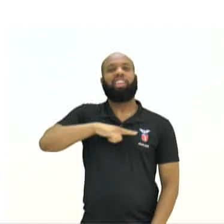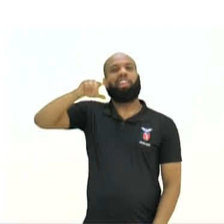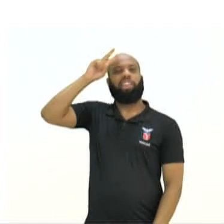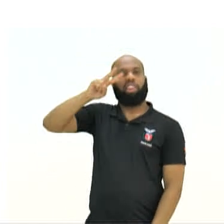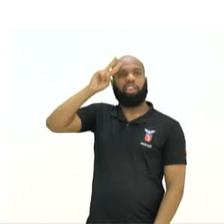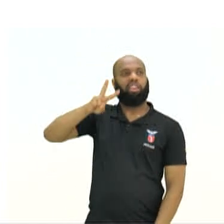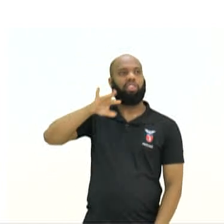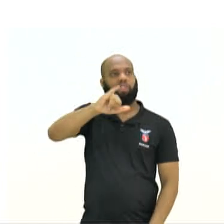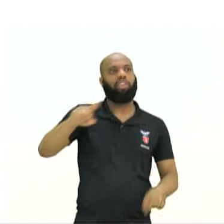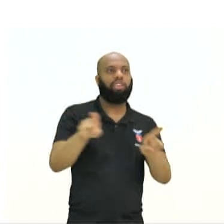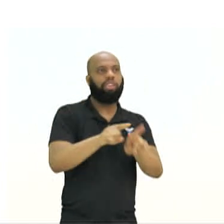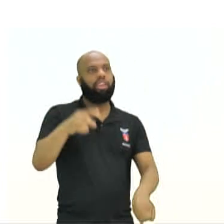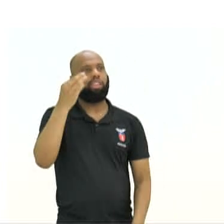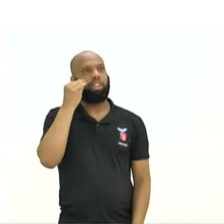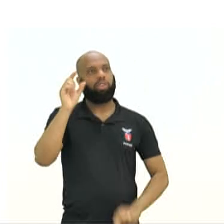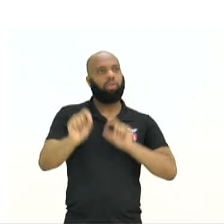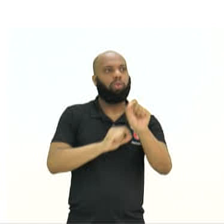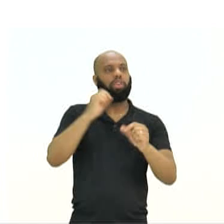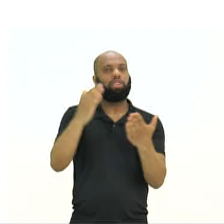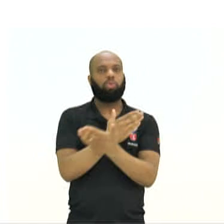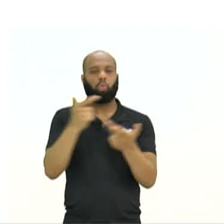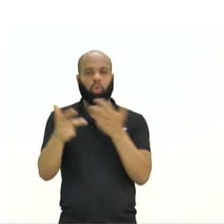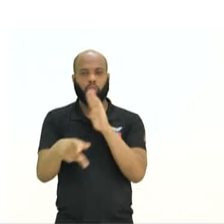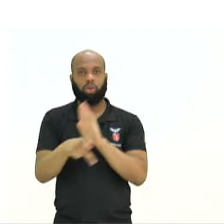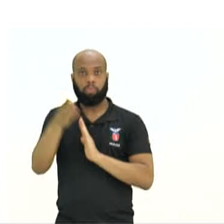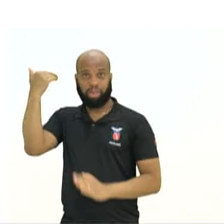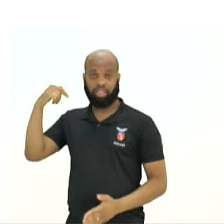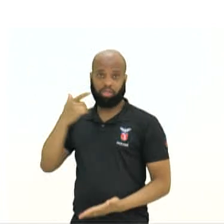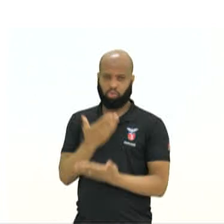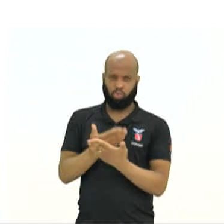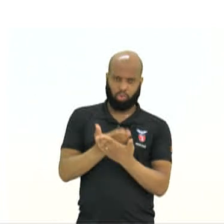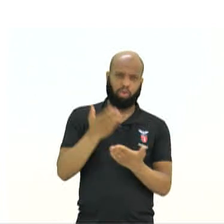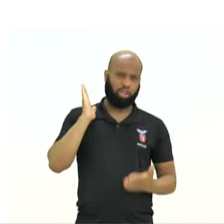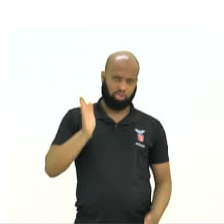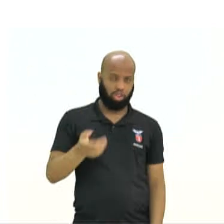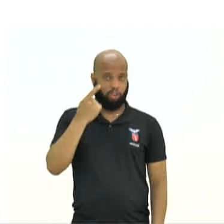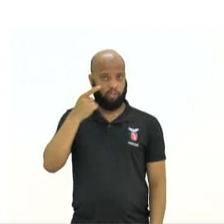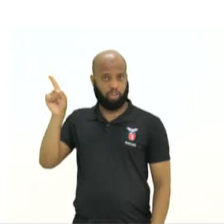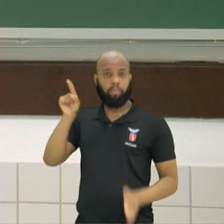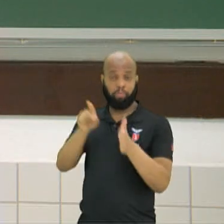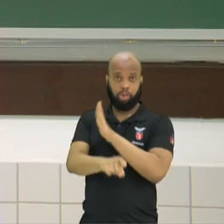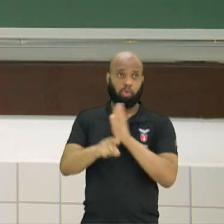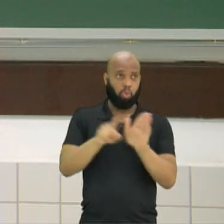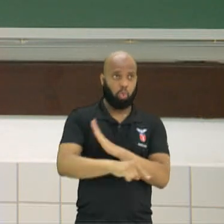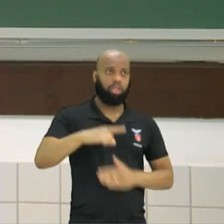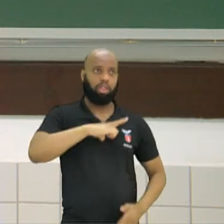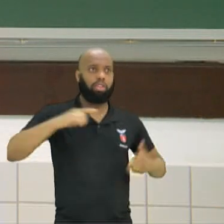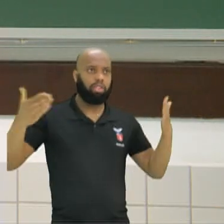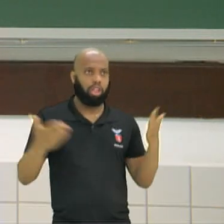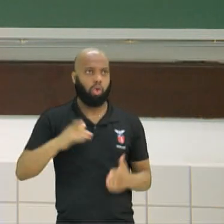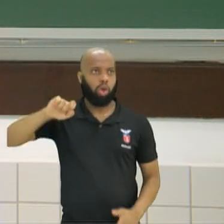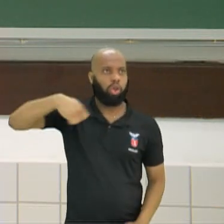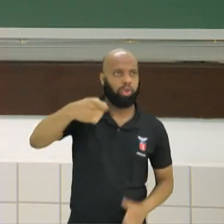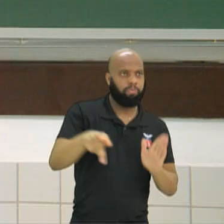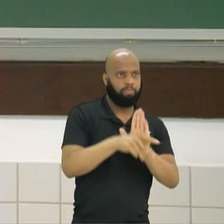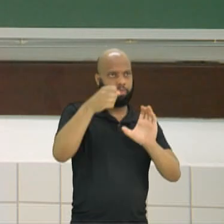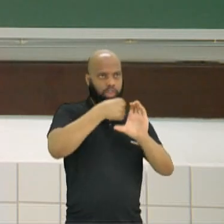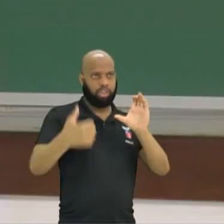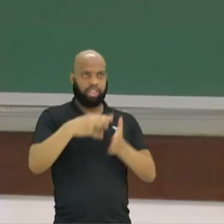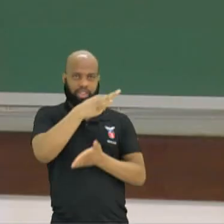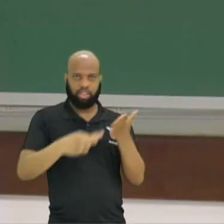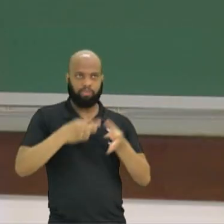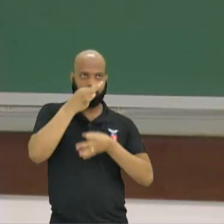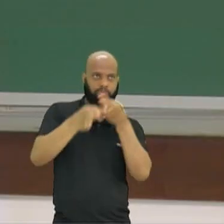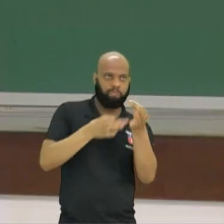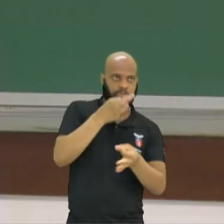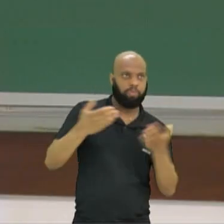relembrando, tentando, é algo da nossa aula passada, já das duas aulas anteriores, tem um quiz aqui para vocês. Sobre as